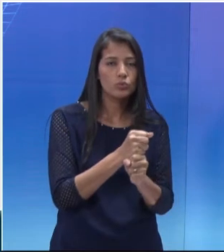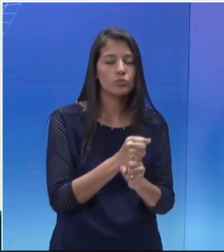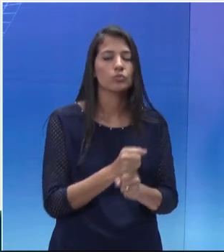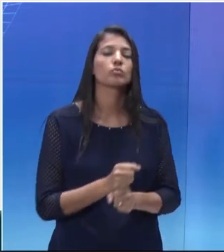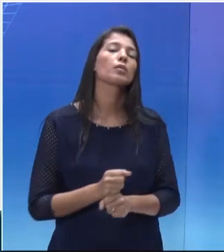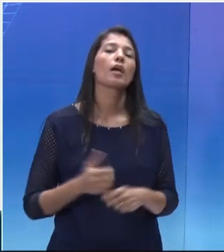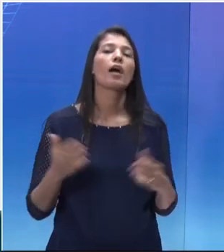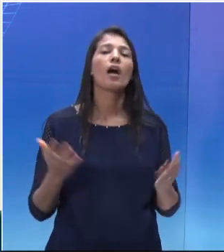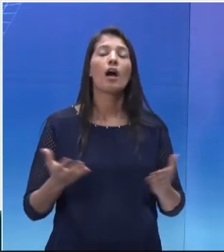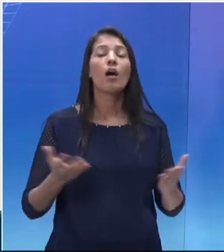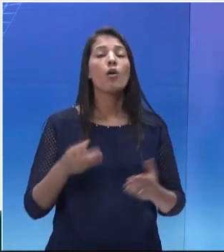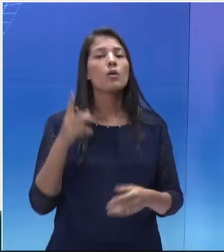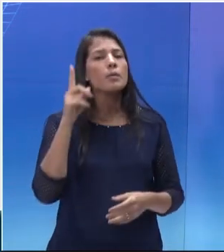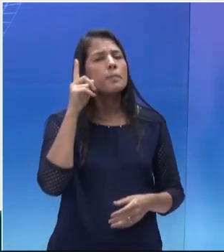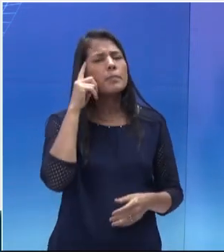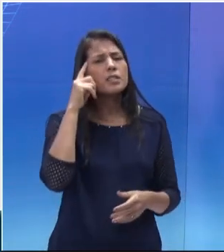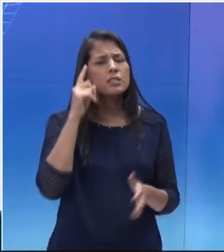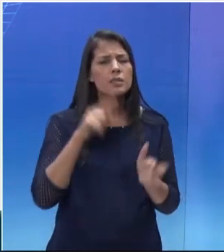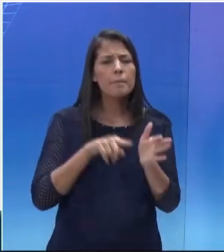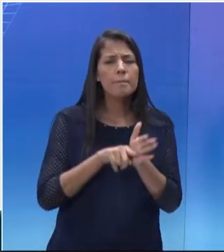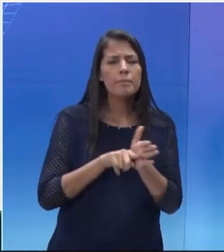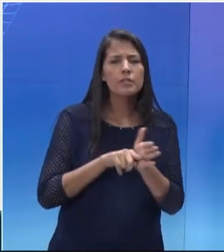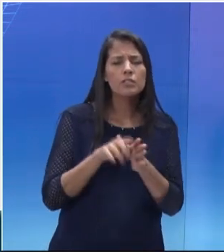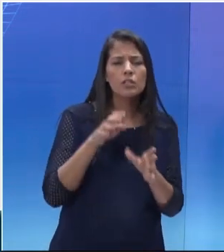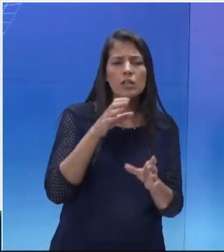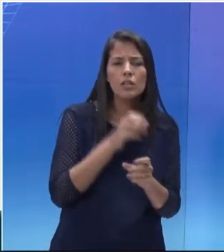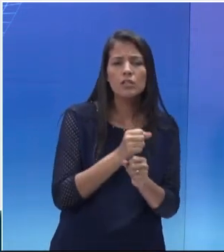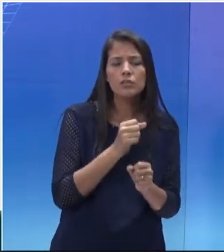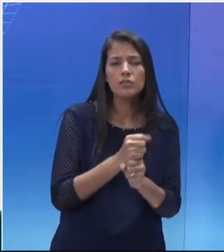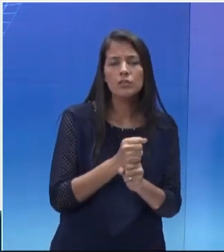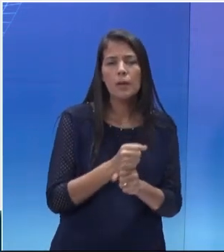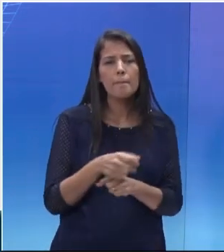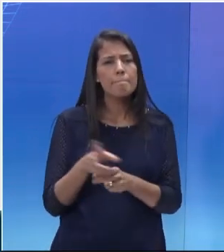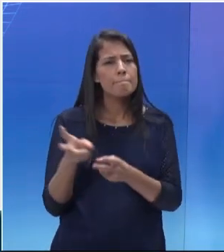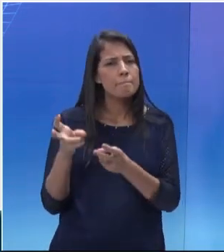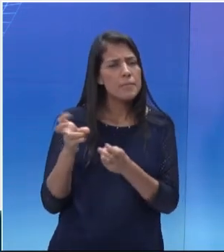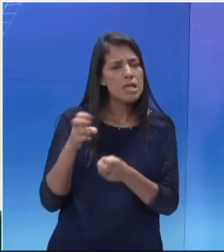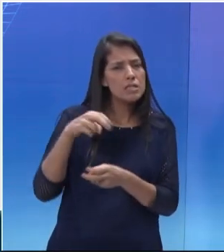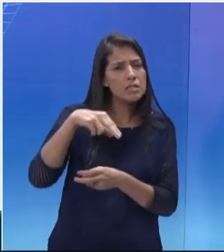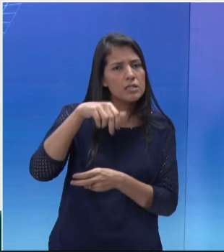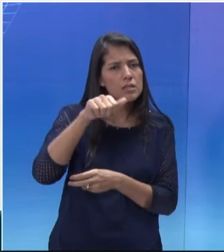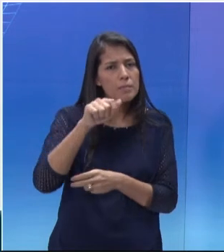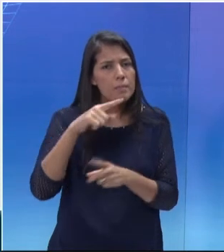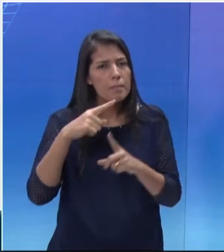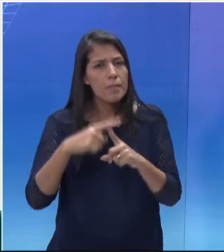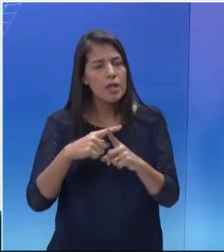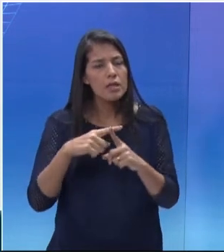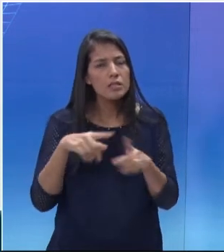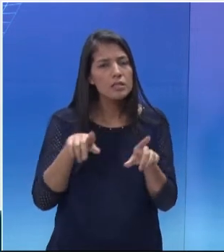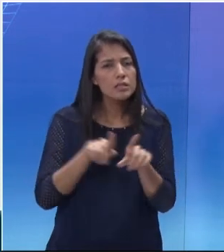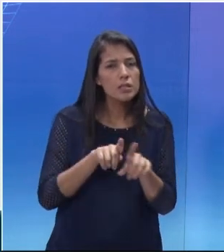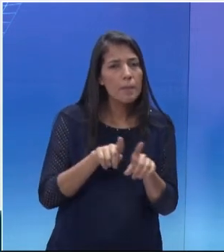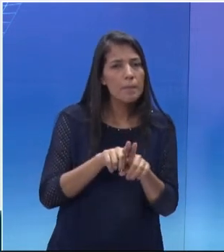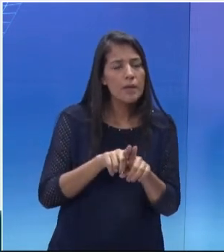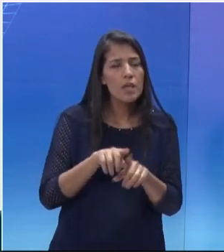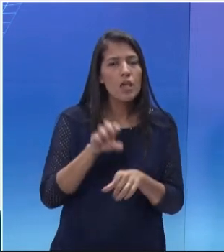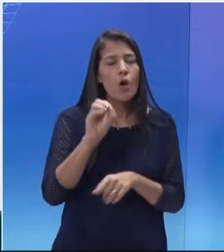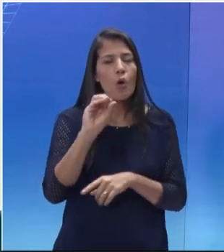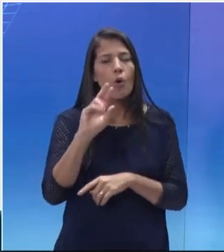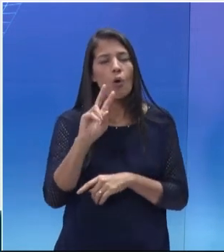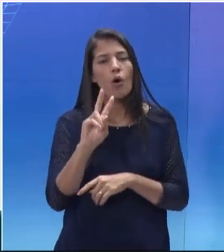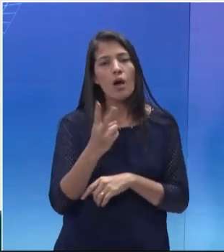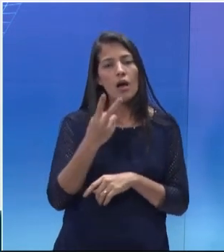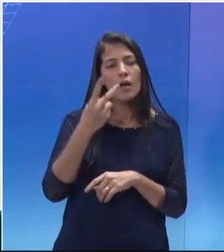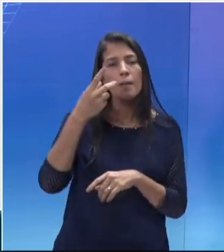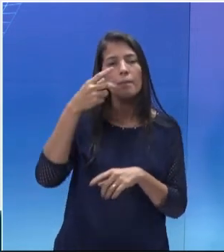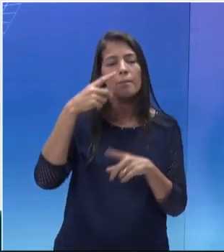Organizando essa equação, nós temos esse seguinte panorama. Agora nós vamos analisar essa equação como um todo. Percebam que o Na+